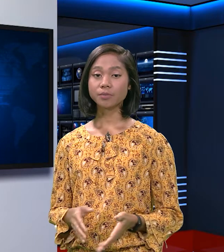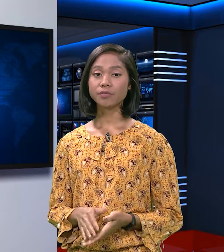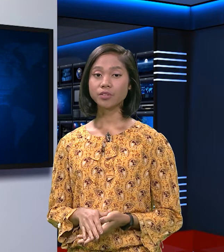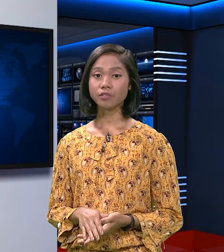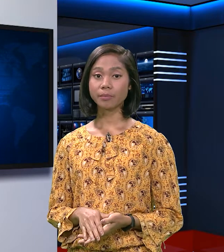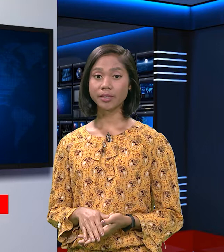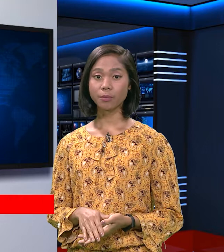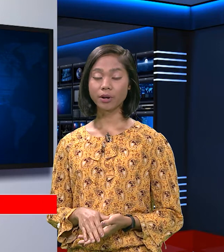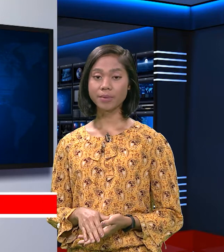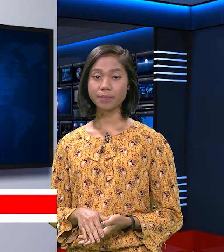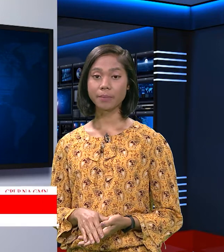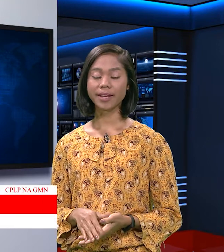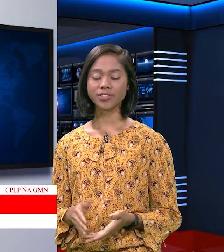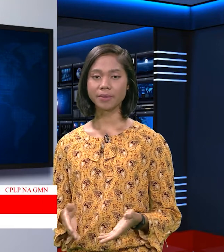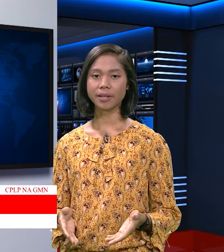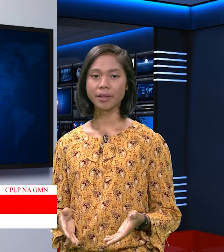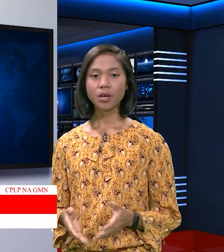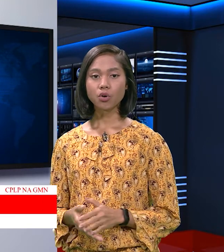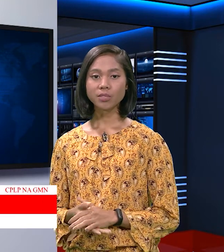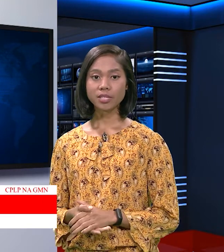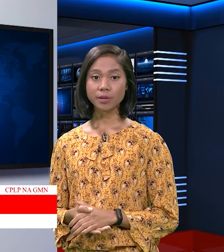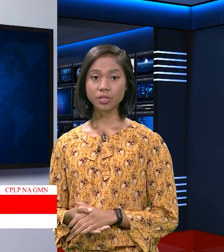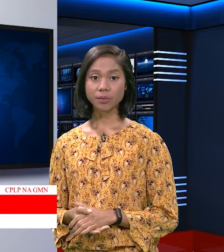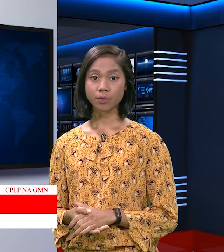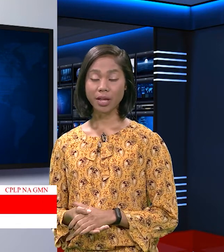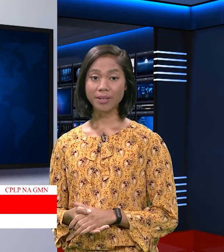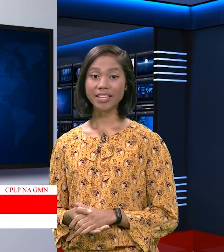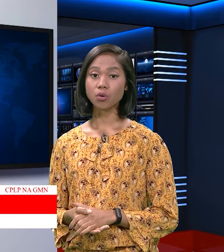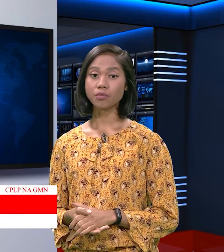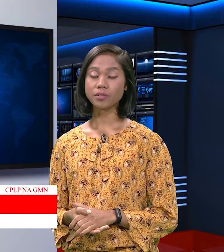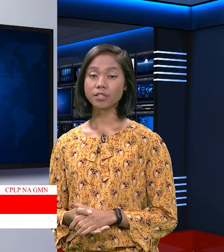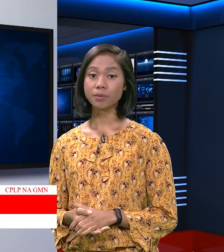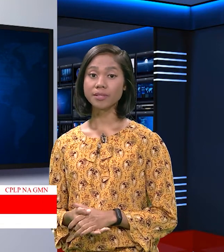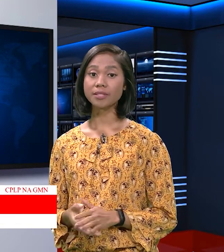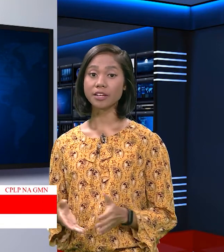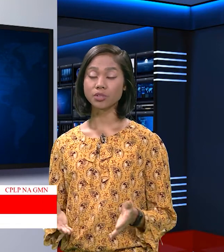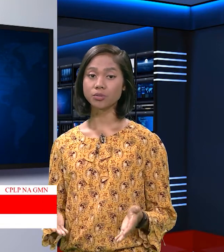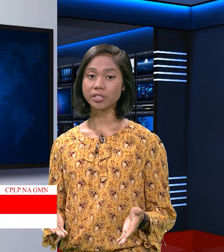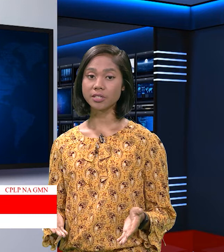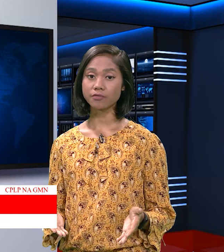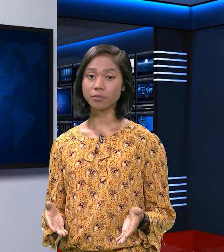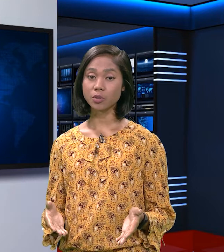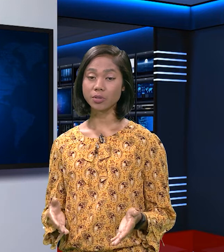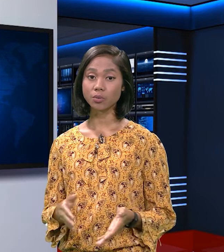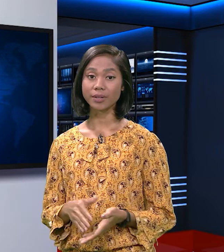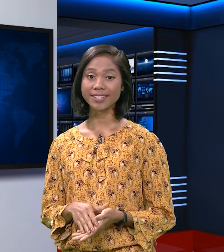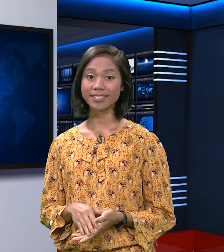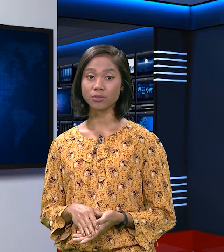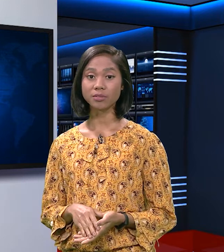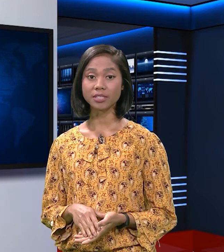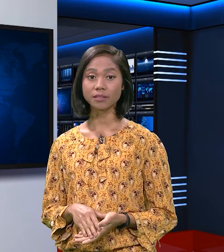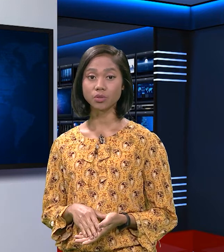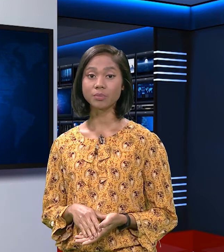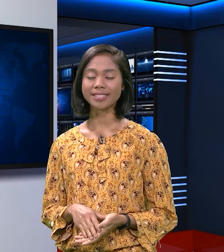telespectadores, bem-vindos novamente ao programa CPLP na GMN. Como já sabemos, este programa tem como objetivo apresentar-vos as últimas informações ocorridas